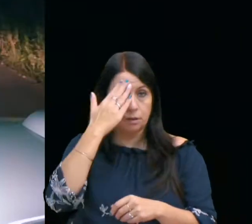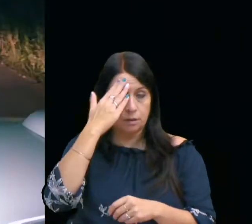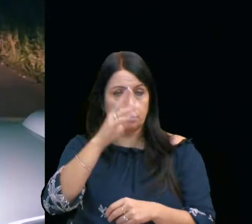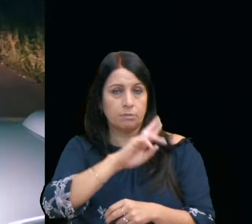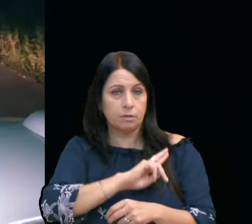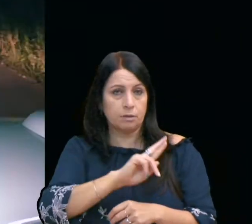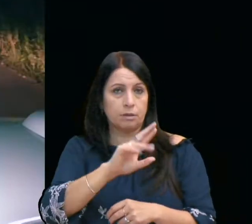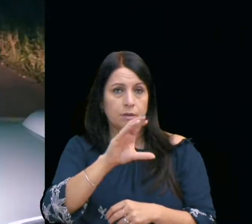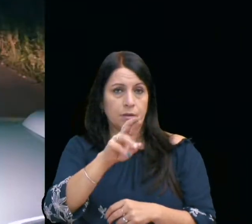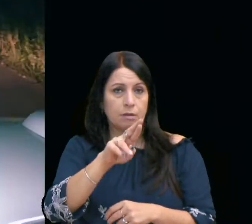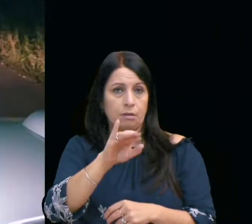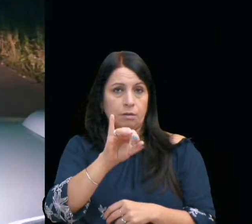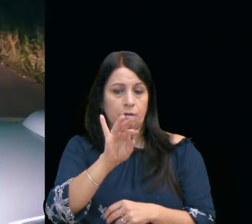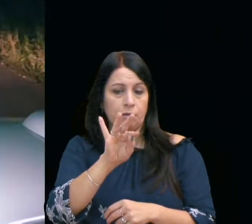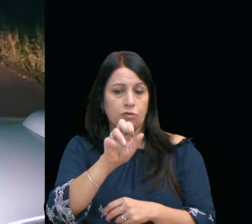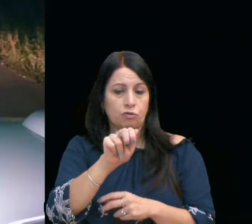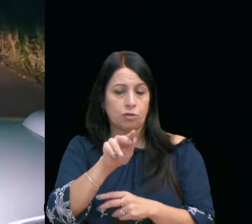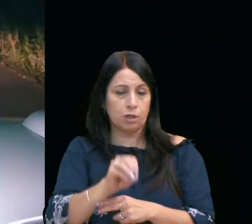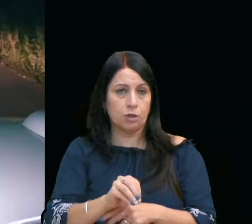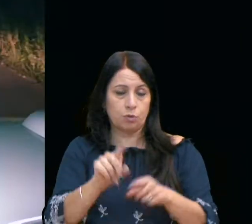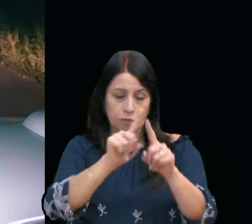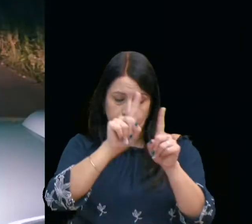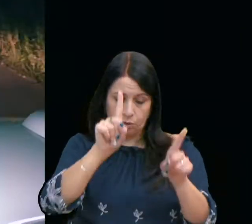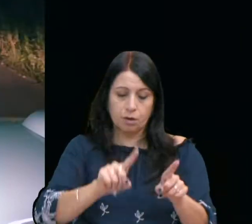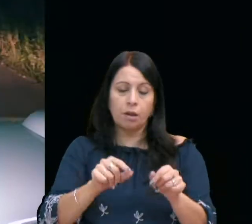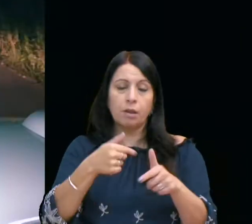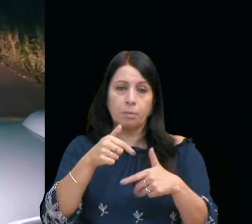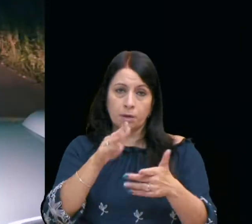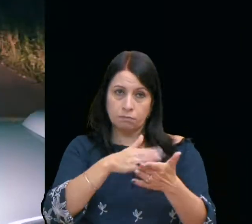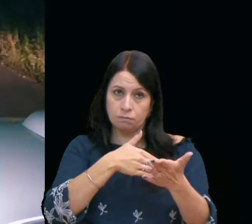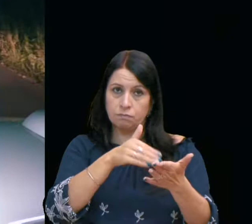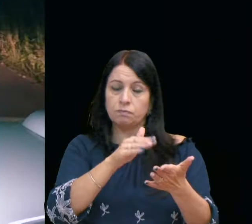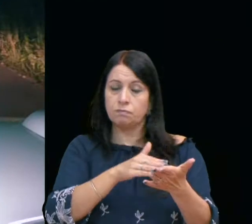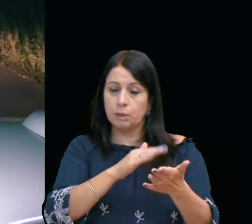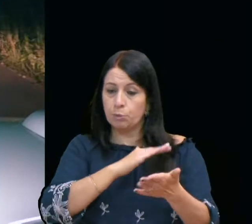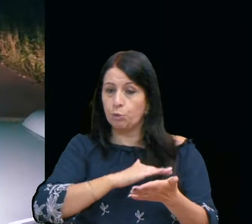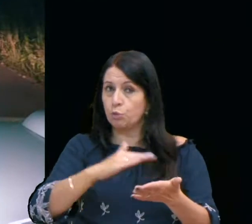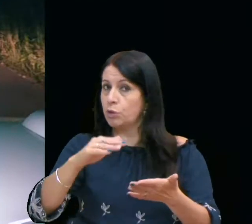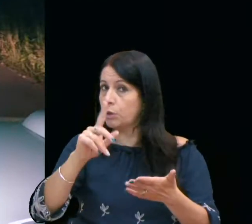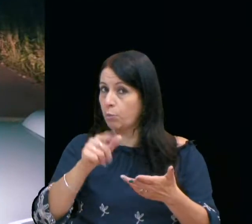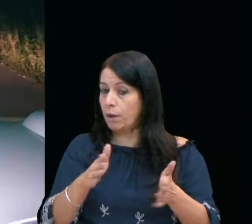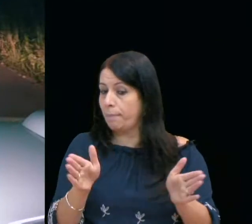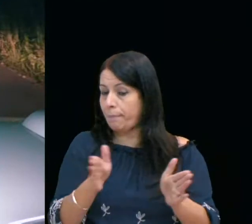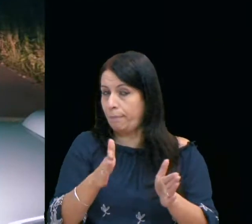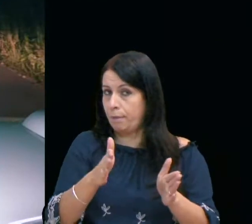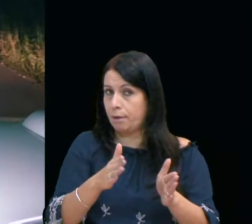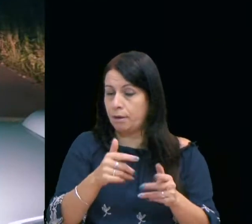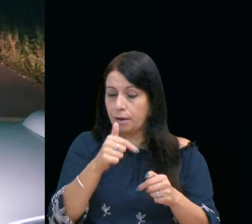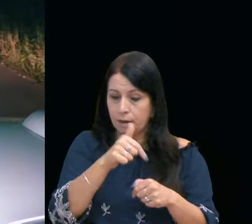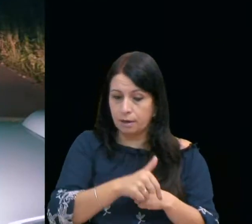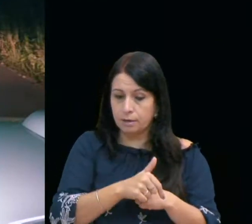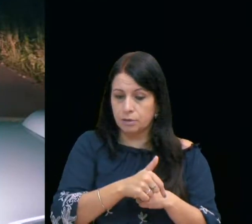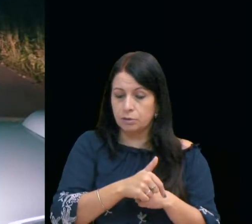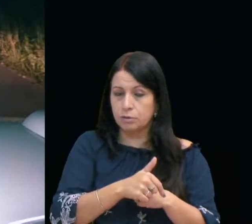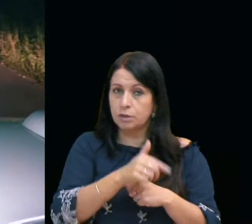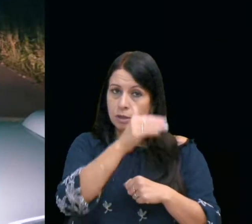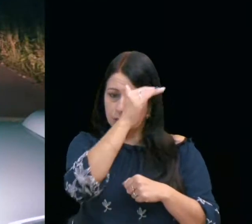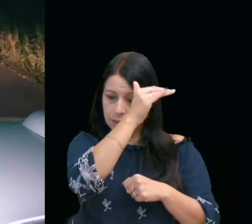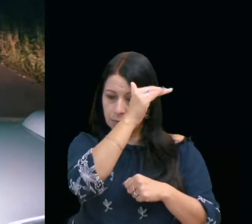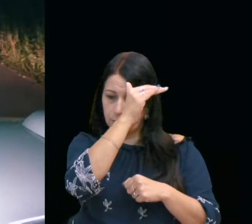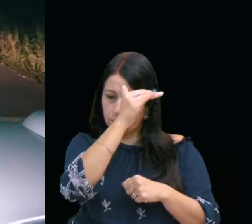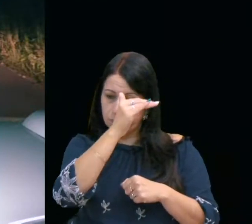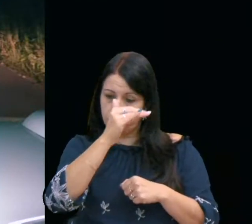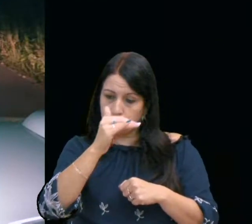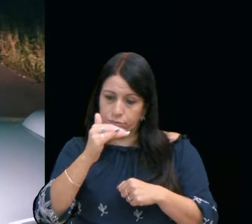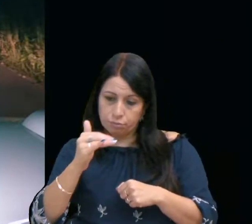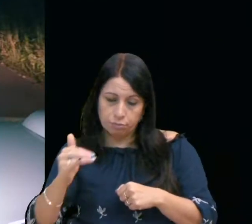e os funcionários que trabalharam nessa pintura, porque o trecho não é pequeno, é desde aqui de cima, quando